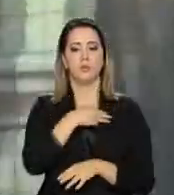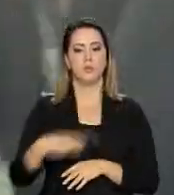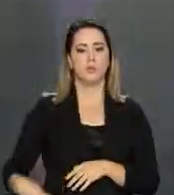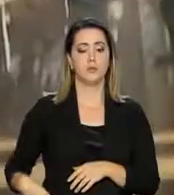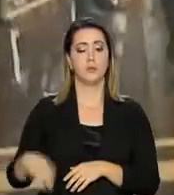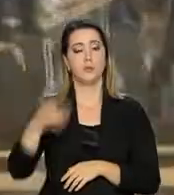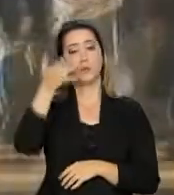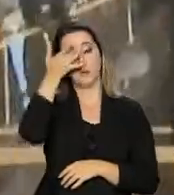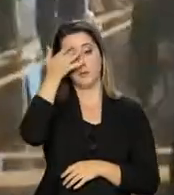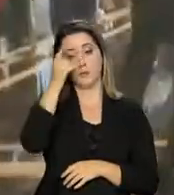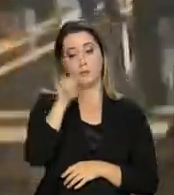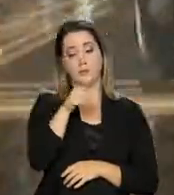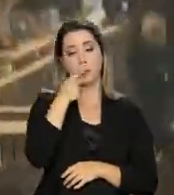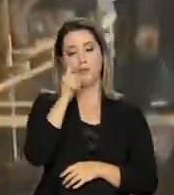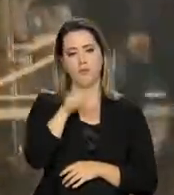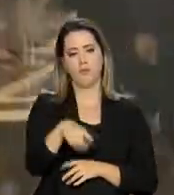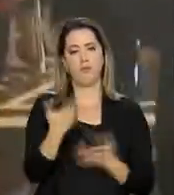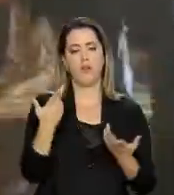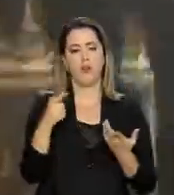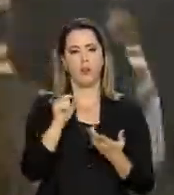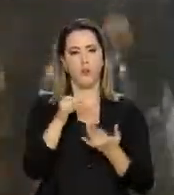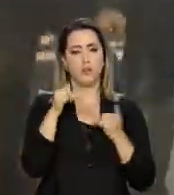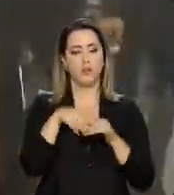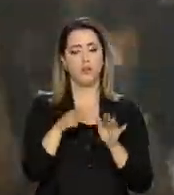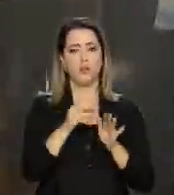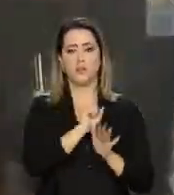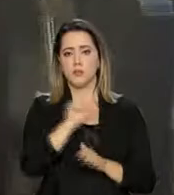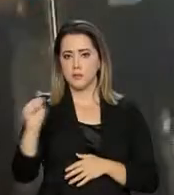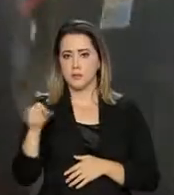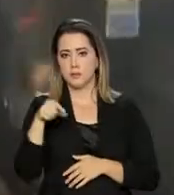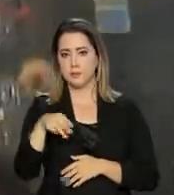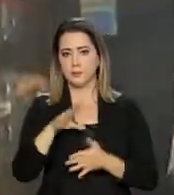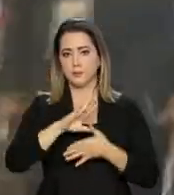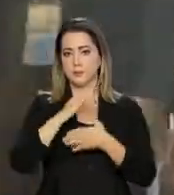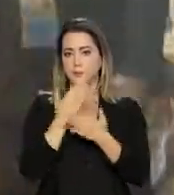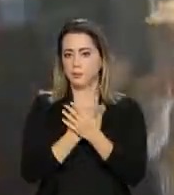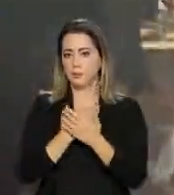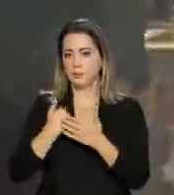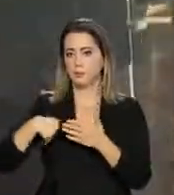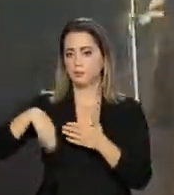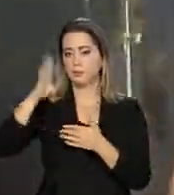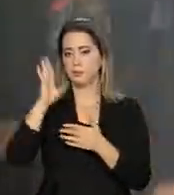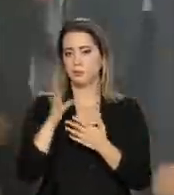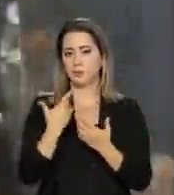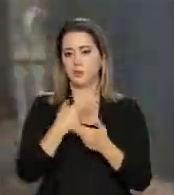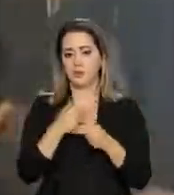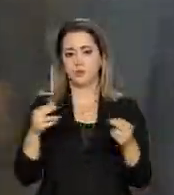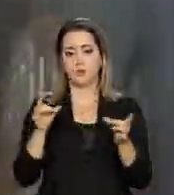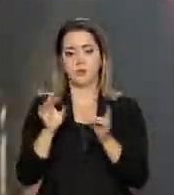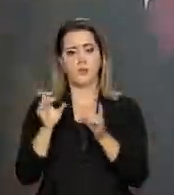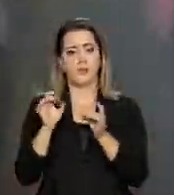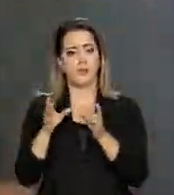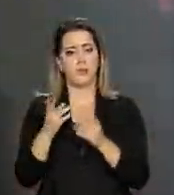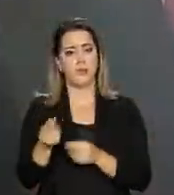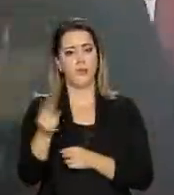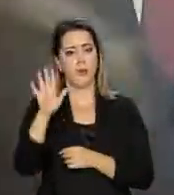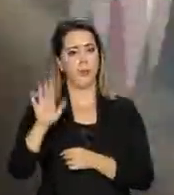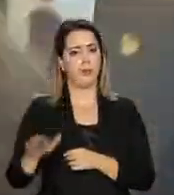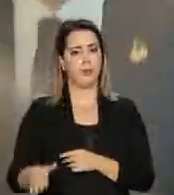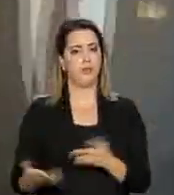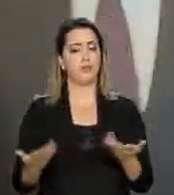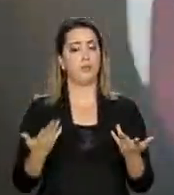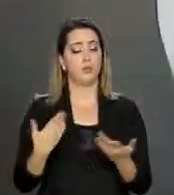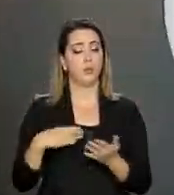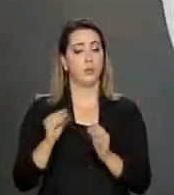andré mode temer adiantou a módica neste semestre o mercosul vai ampliar a lista de mercadorias com tarifas especiais em